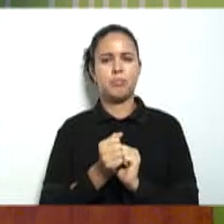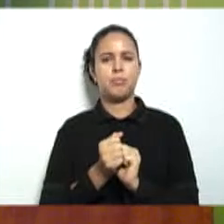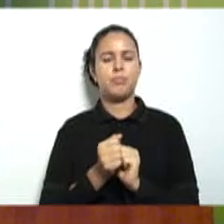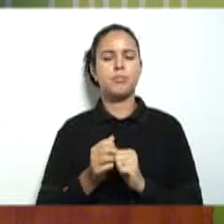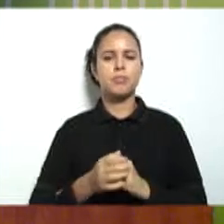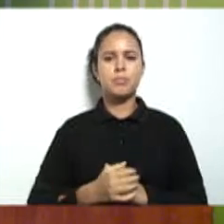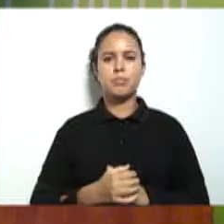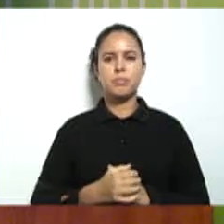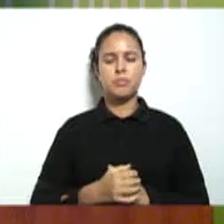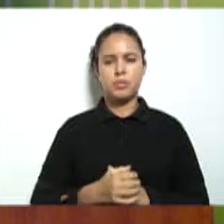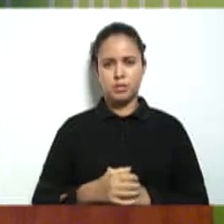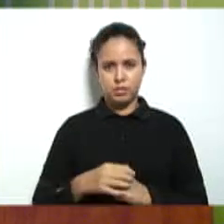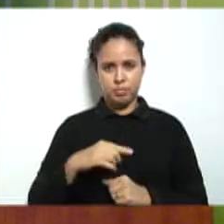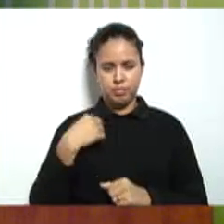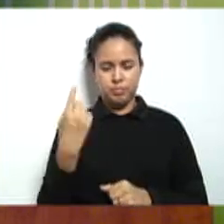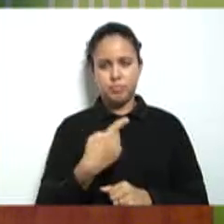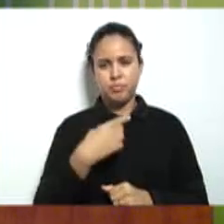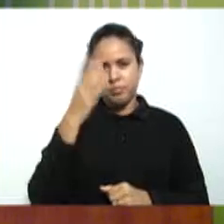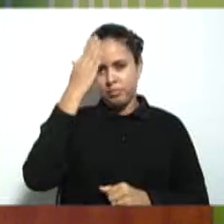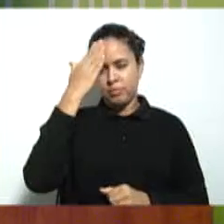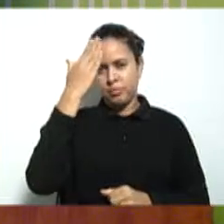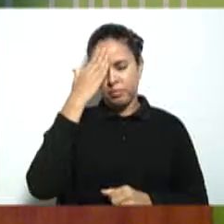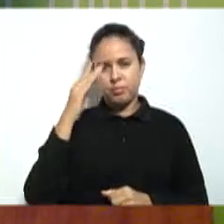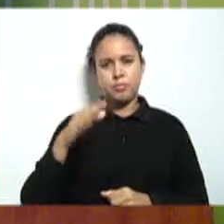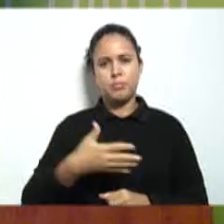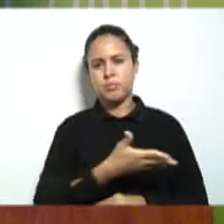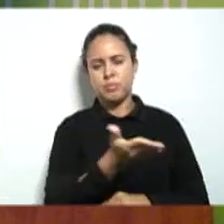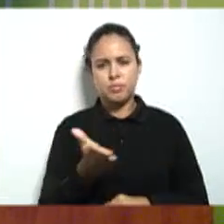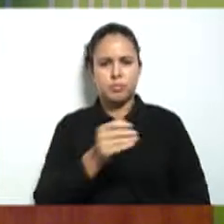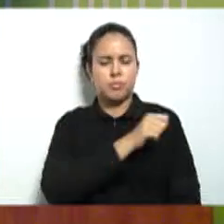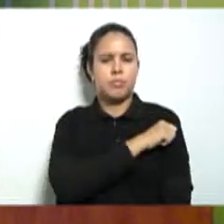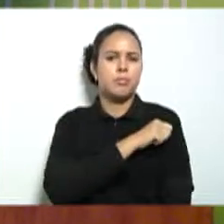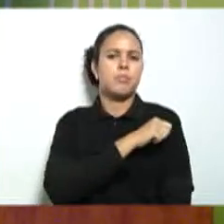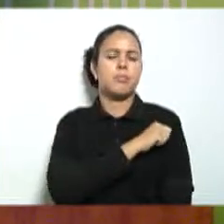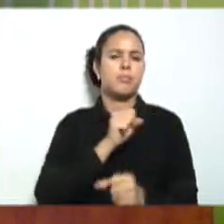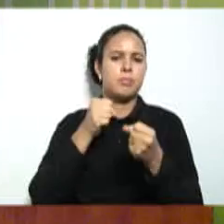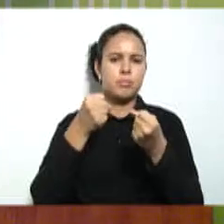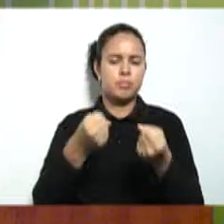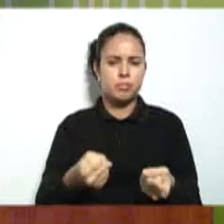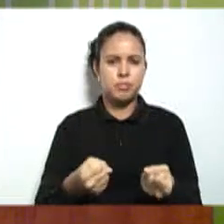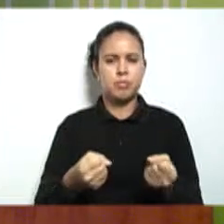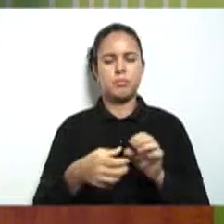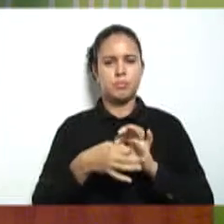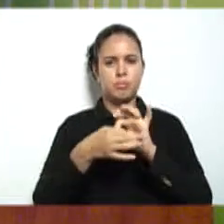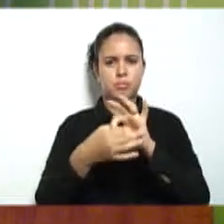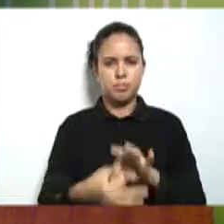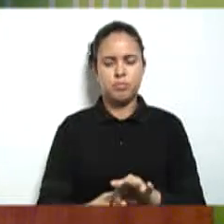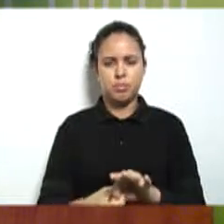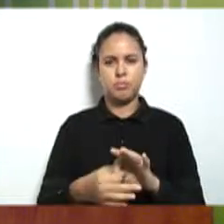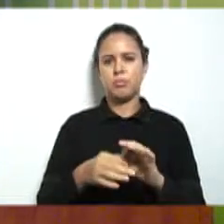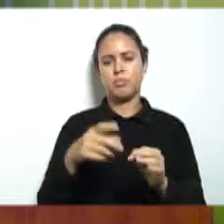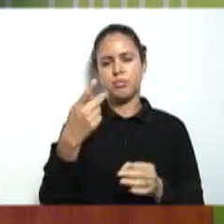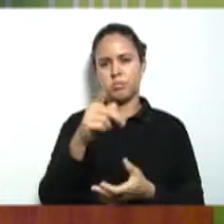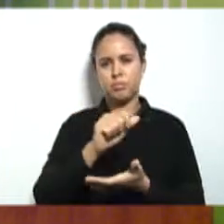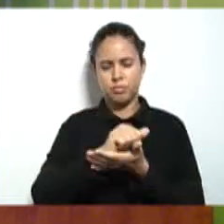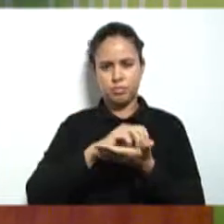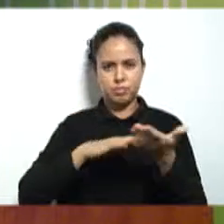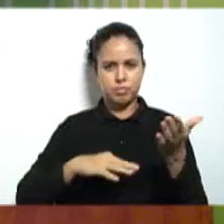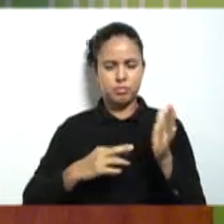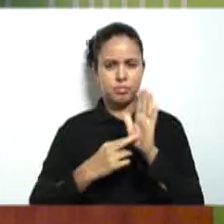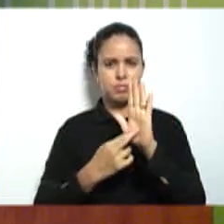também. Então a gente espera mesmo a participação de vocês, o envolvimento. Eu quero ver o seu trabalho lindo sendo apresentado aqui em Porto